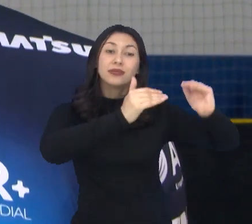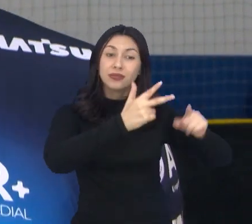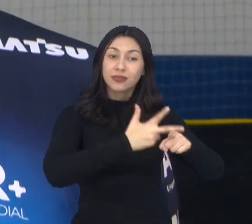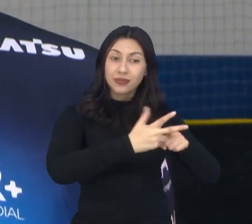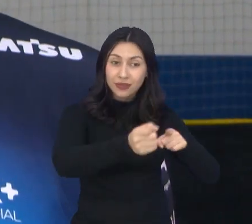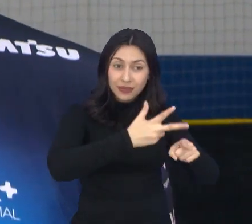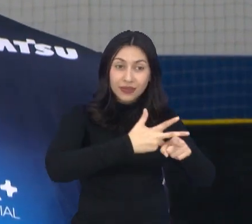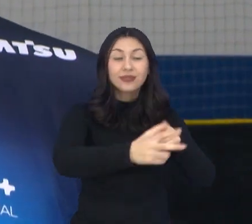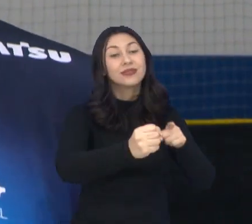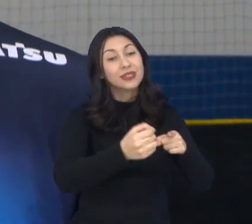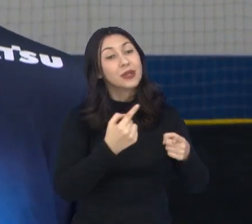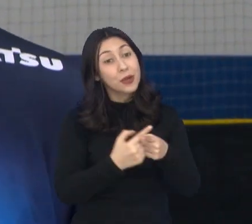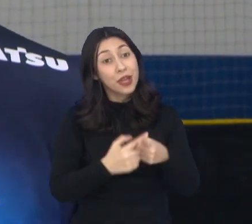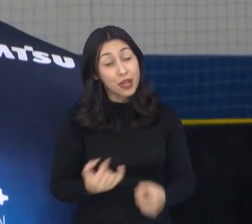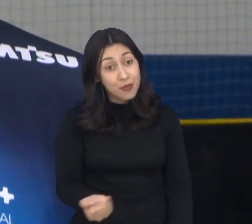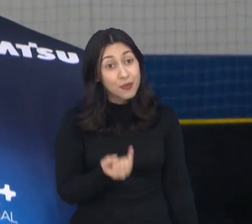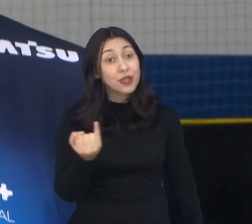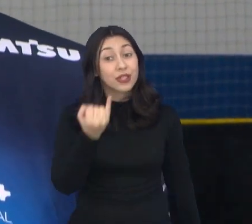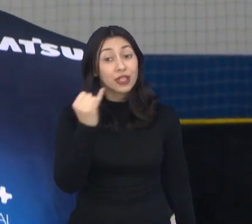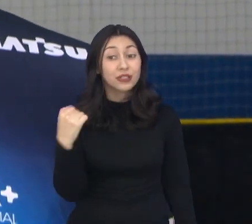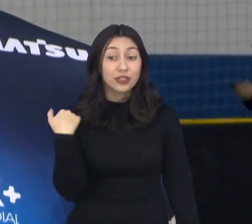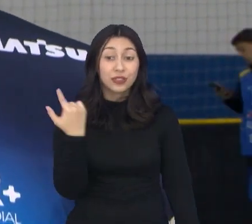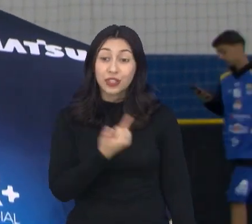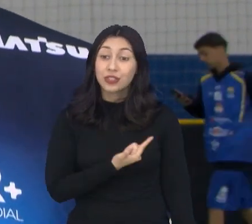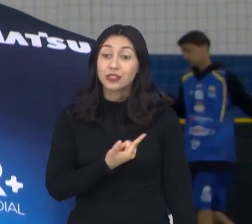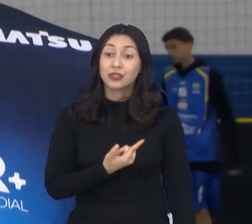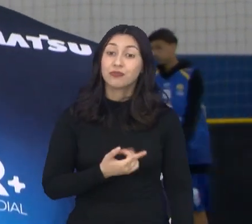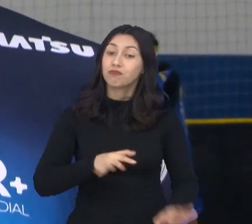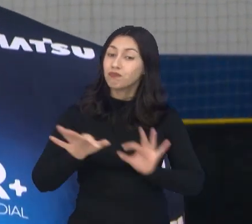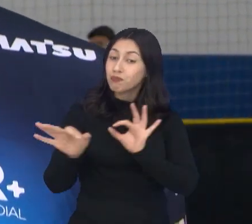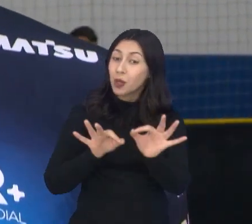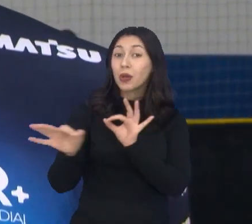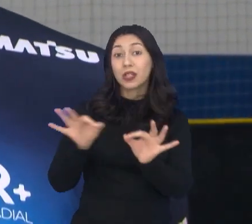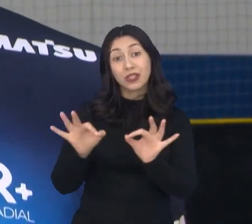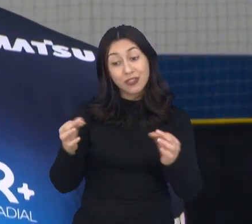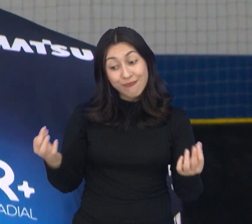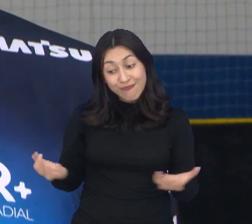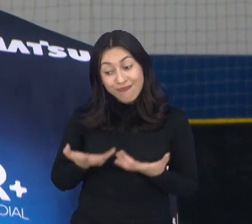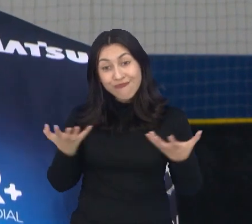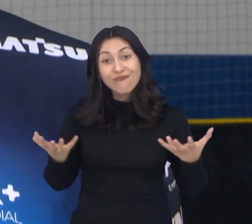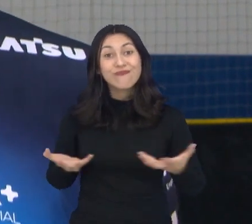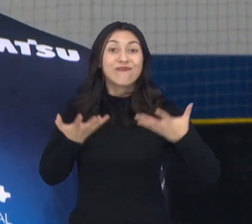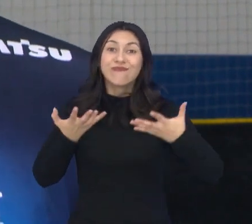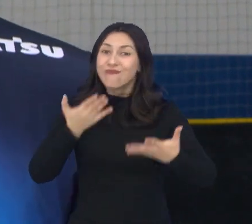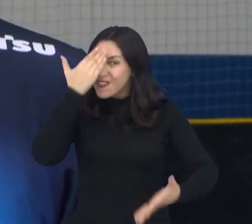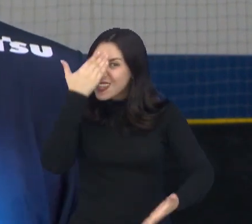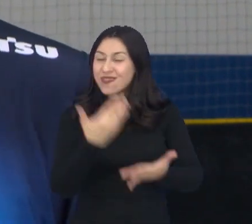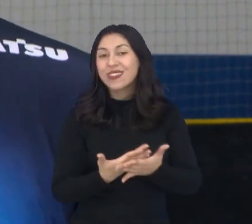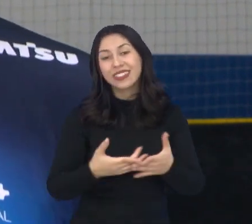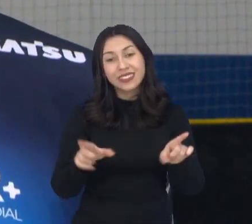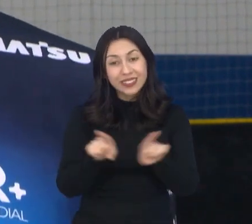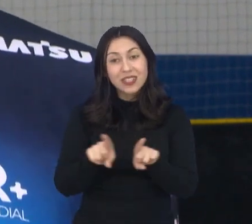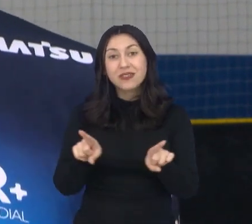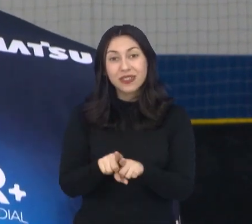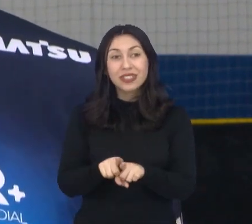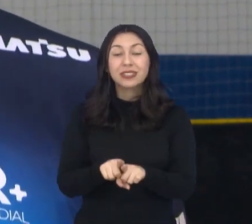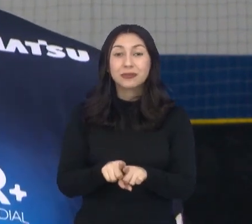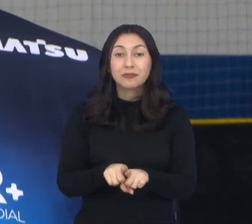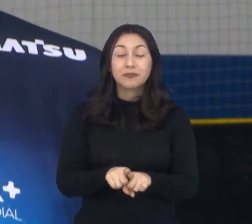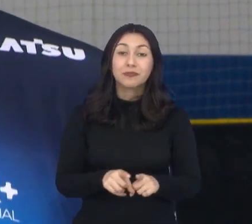vitórias, porque é muito importante para a gente, para o nosso projeto, para a energia do time, para a confiança também. Então,